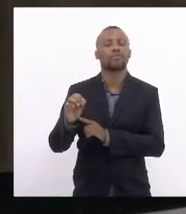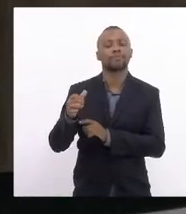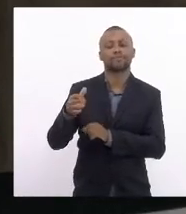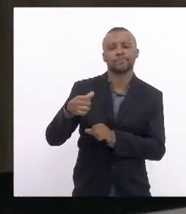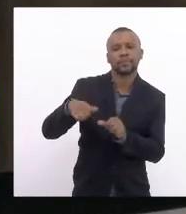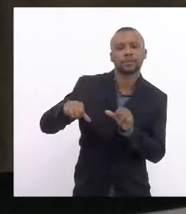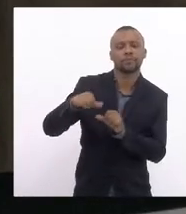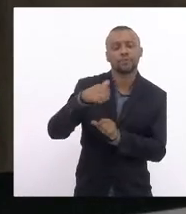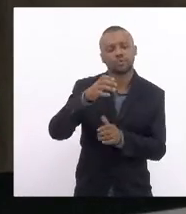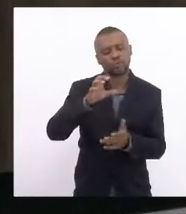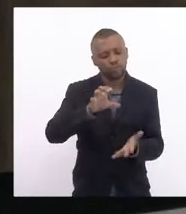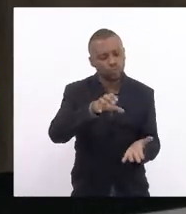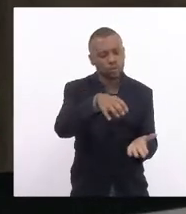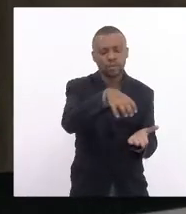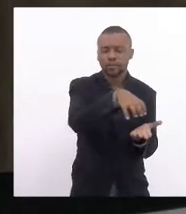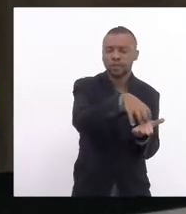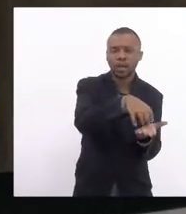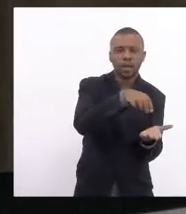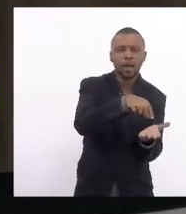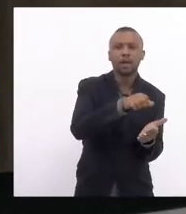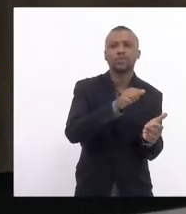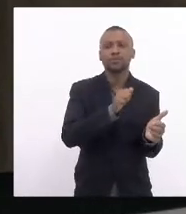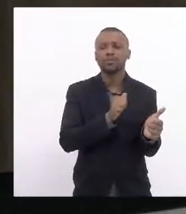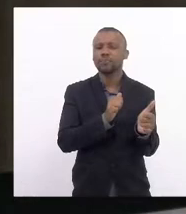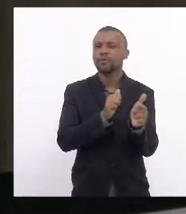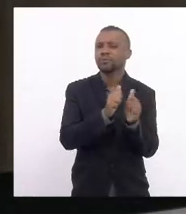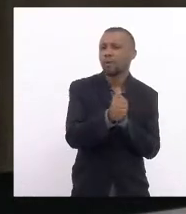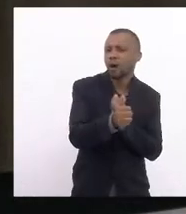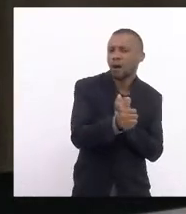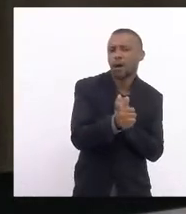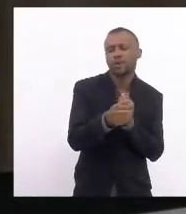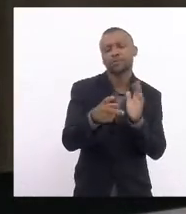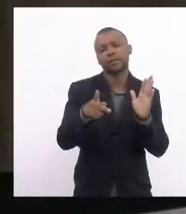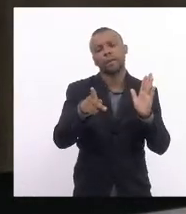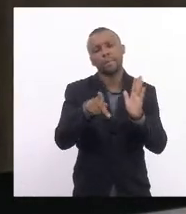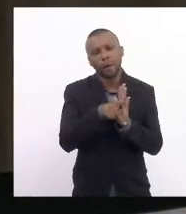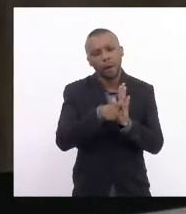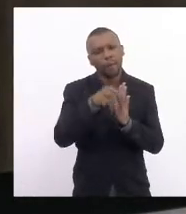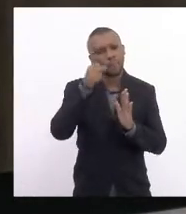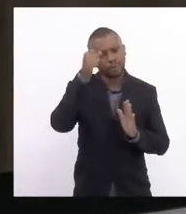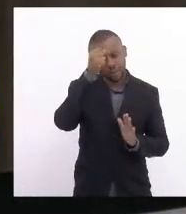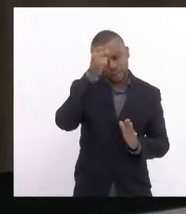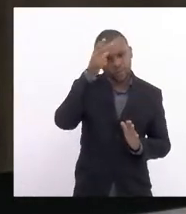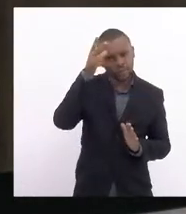num centro de esportes da prefeitura,